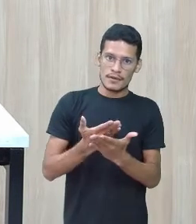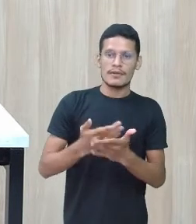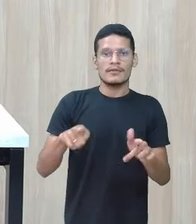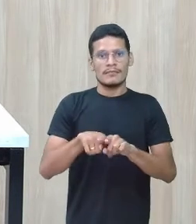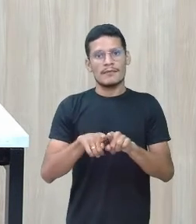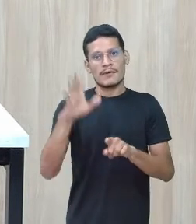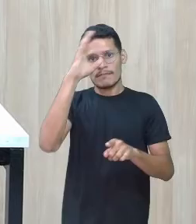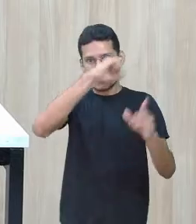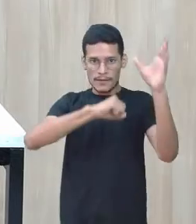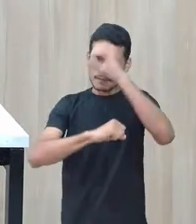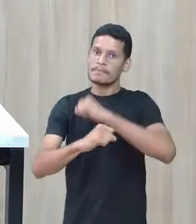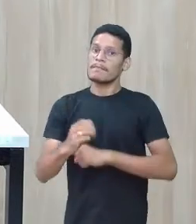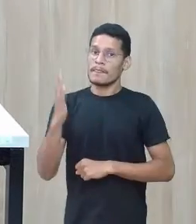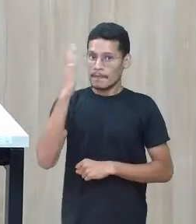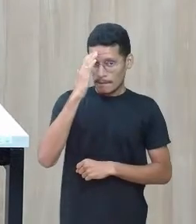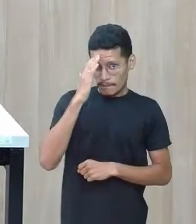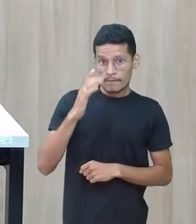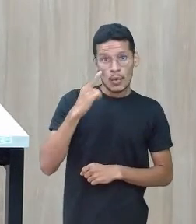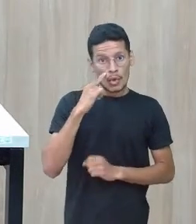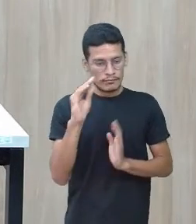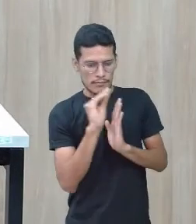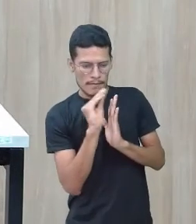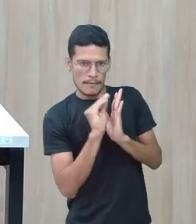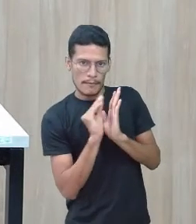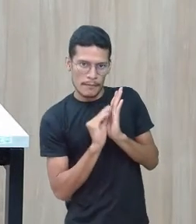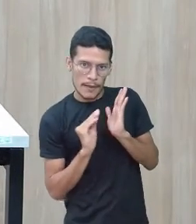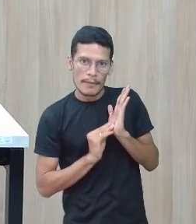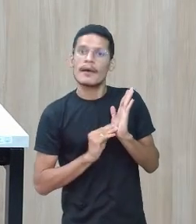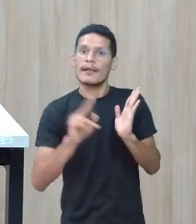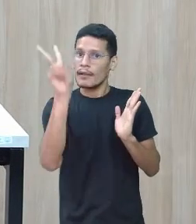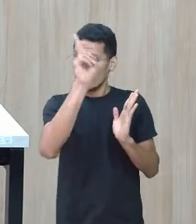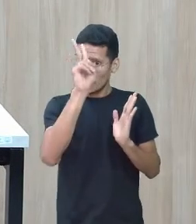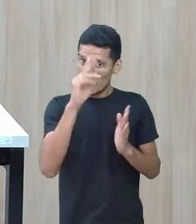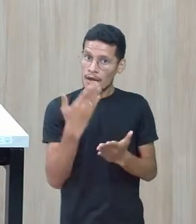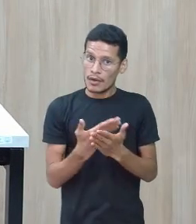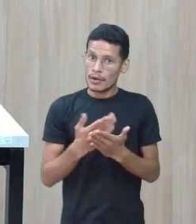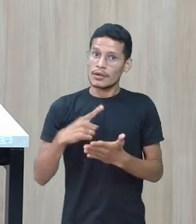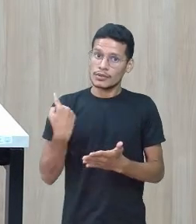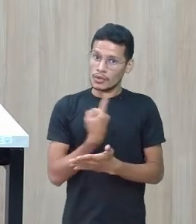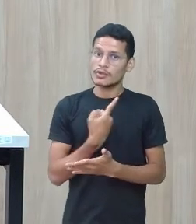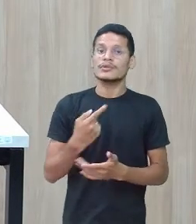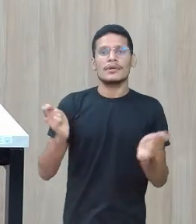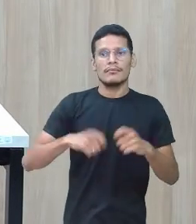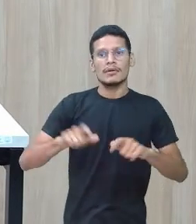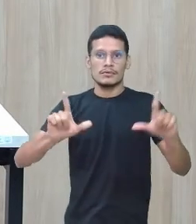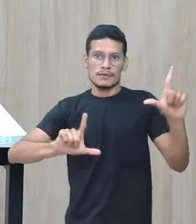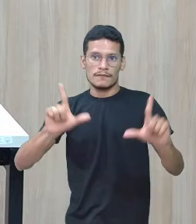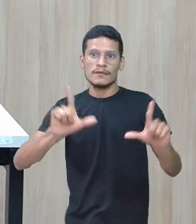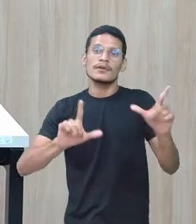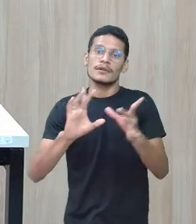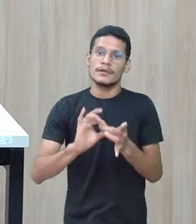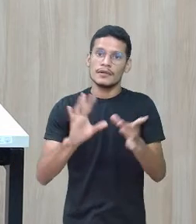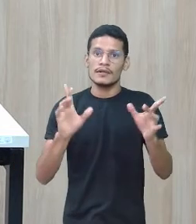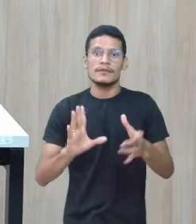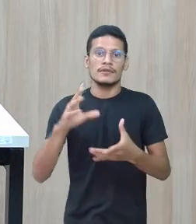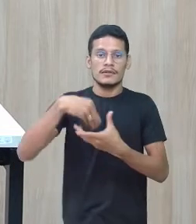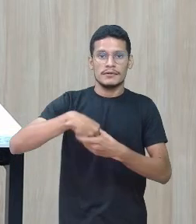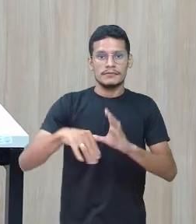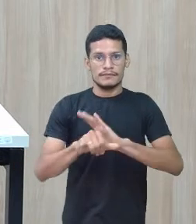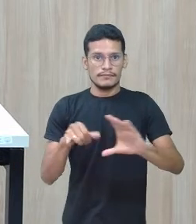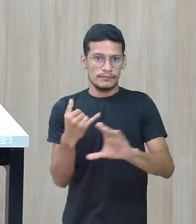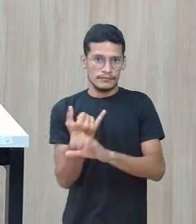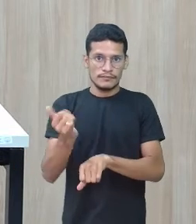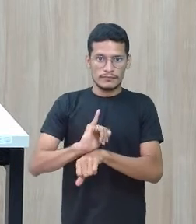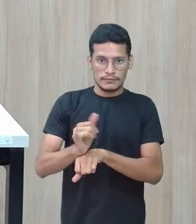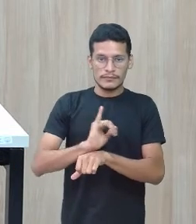bem. Anotem aí tudinho. Lembrem-se que nossas aulas também passam na TV, estão disponíveis no nosso canal